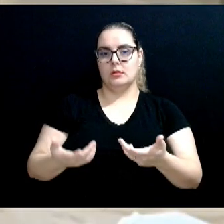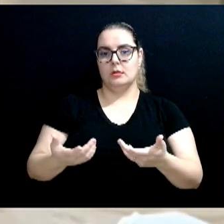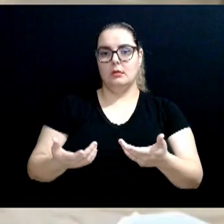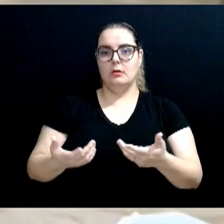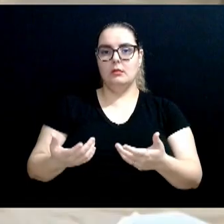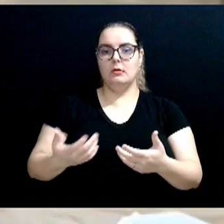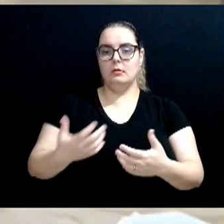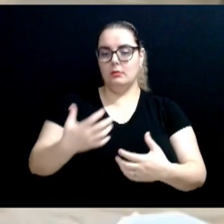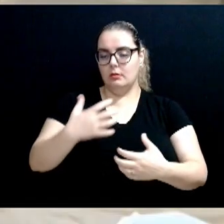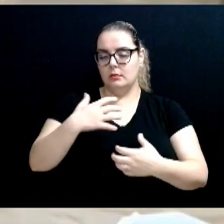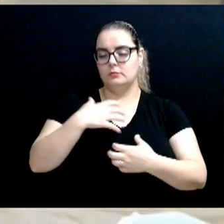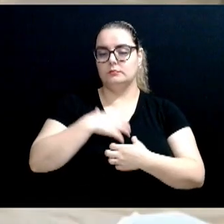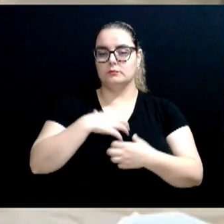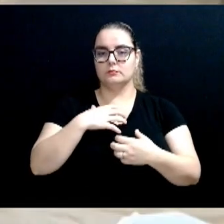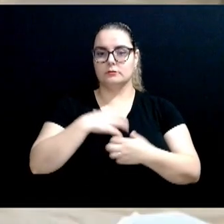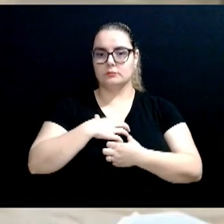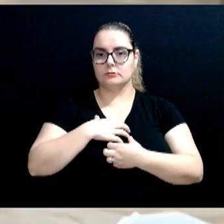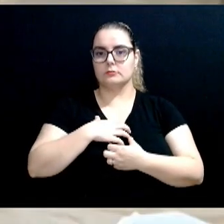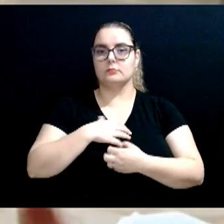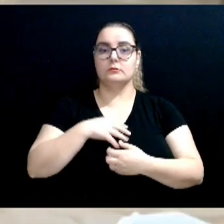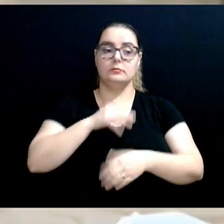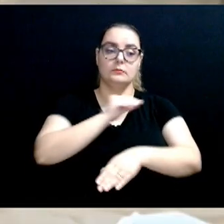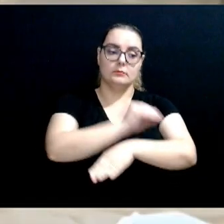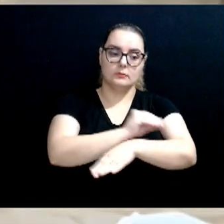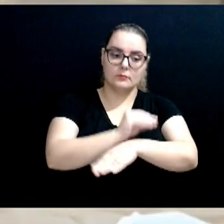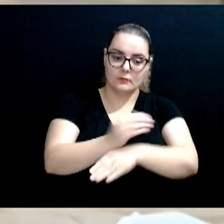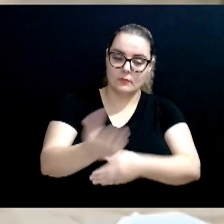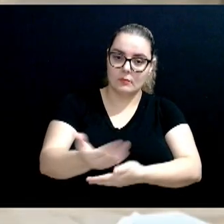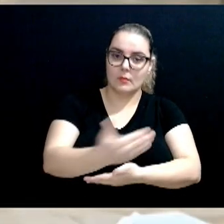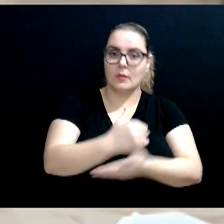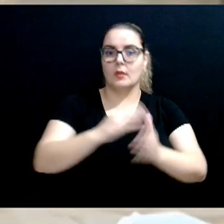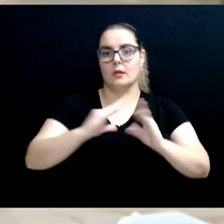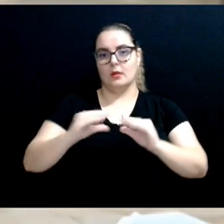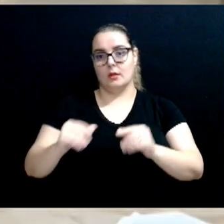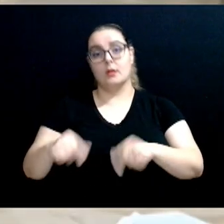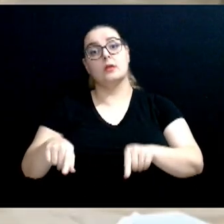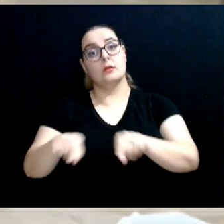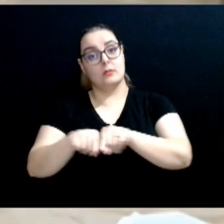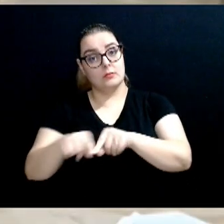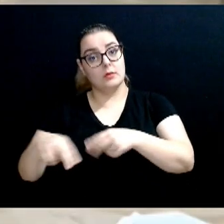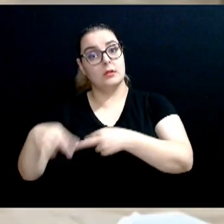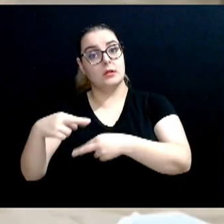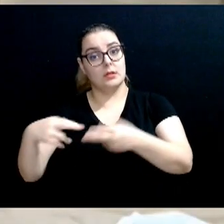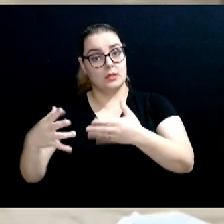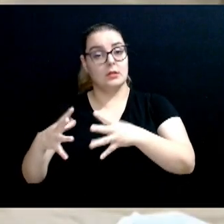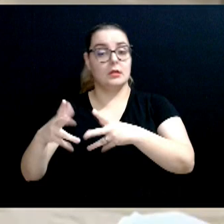sentirem cuidando, acolhendo. Também tem esse outro lado todo, né?